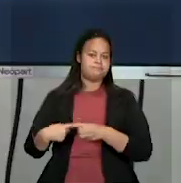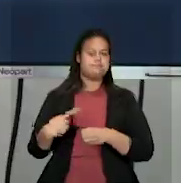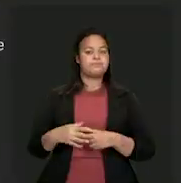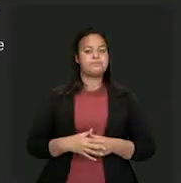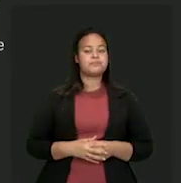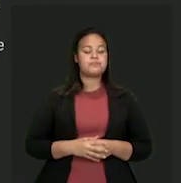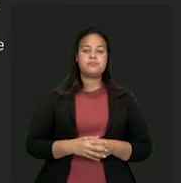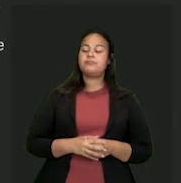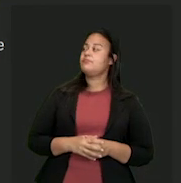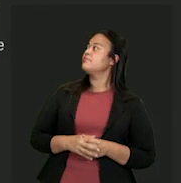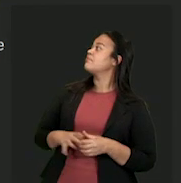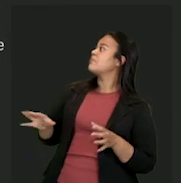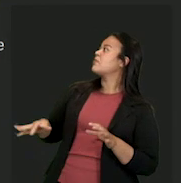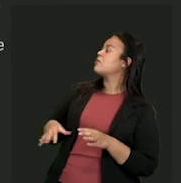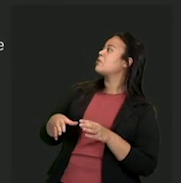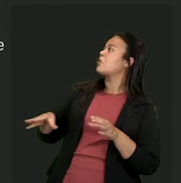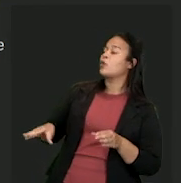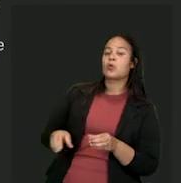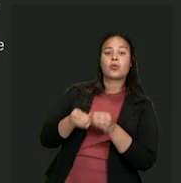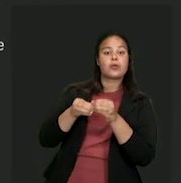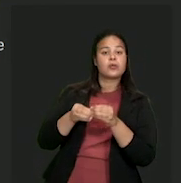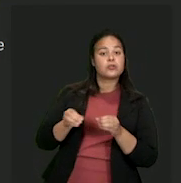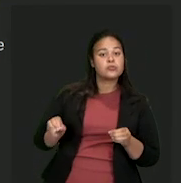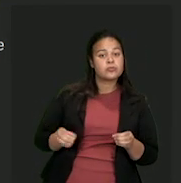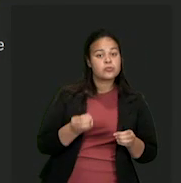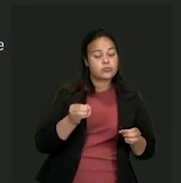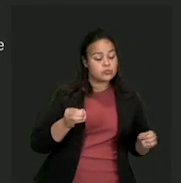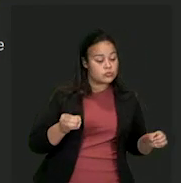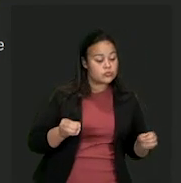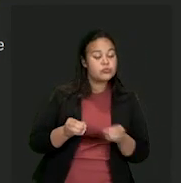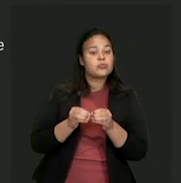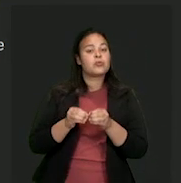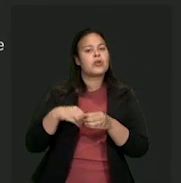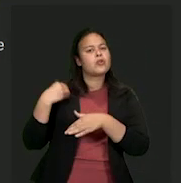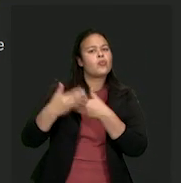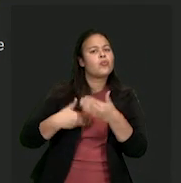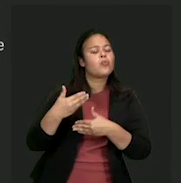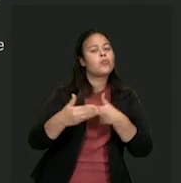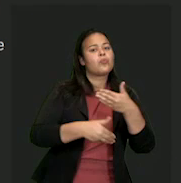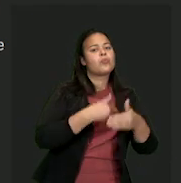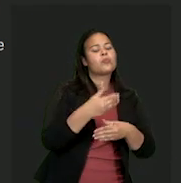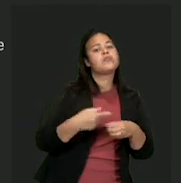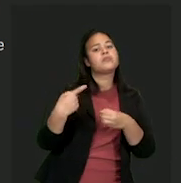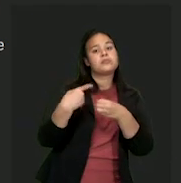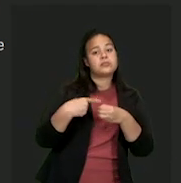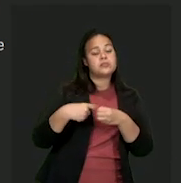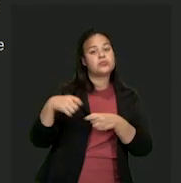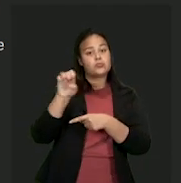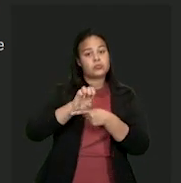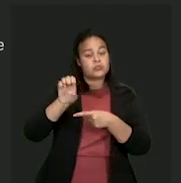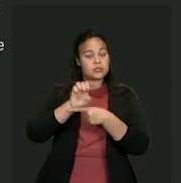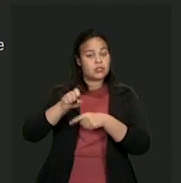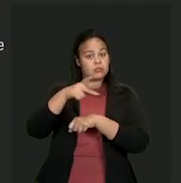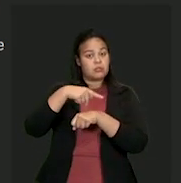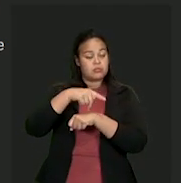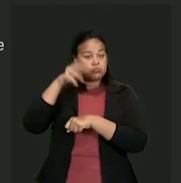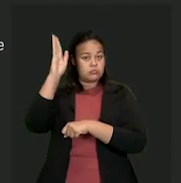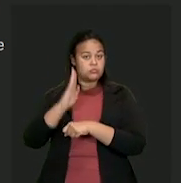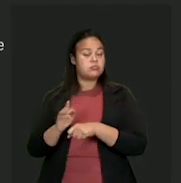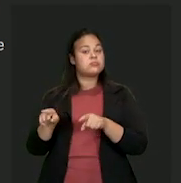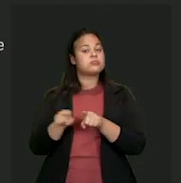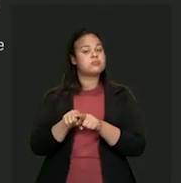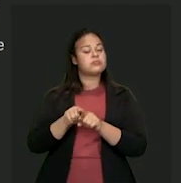As conexões entre os municípios contribuem para o desenvolvimento das cidades, do estado e do Brasil. Os meios